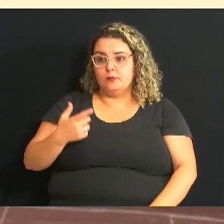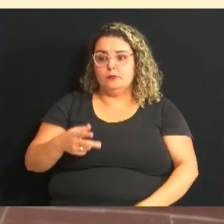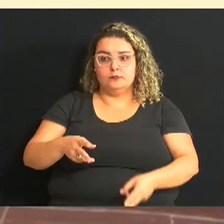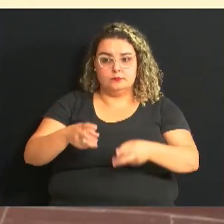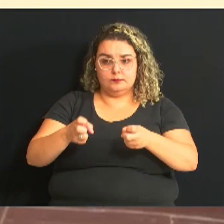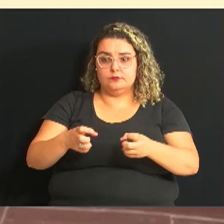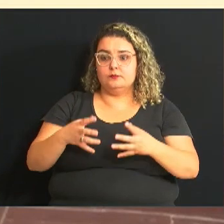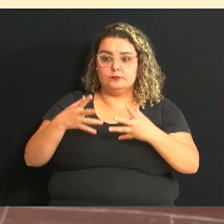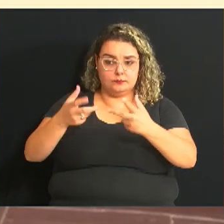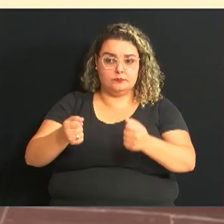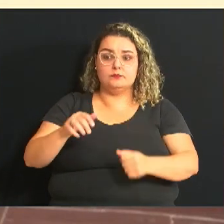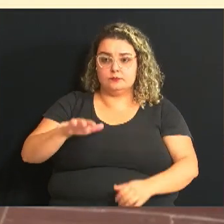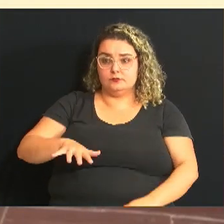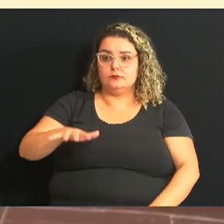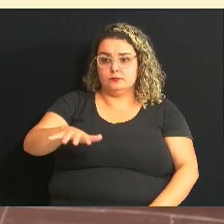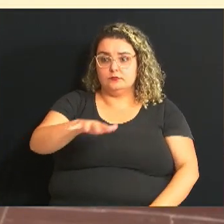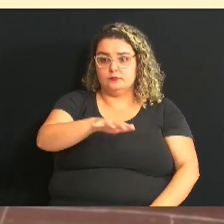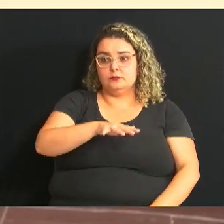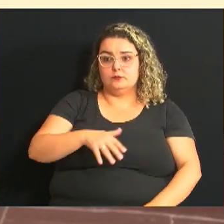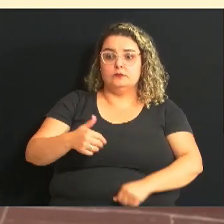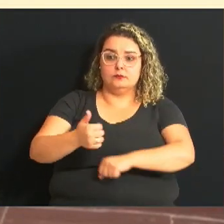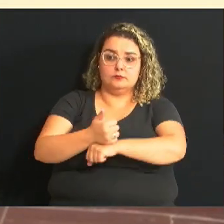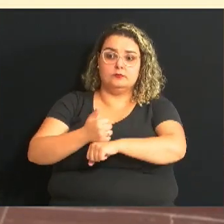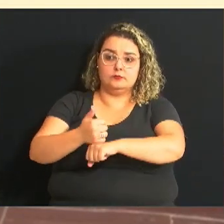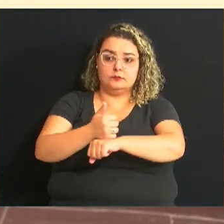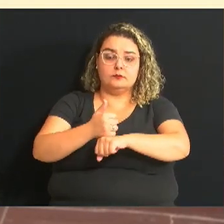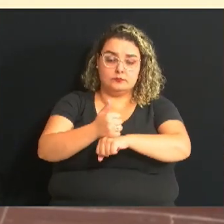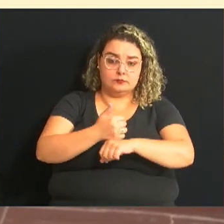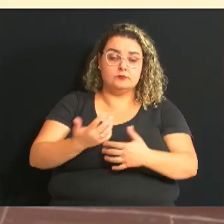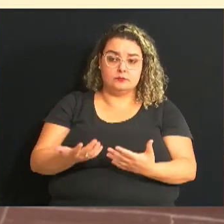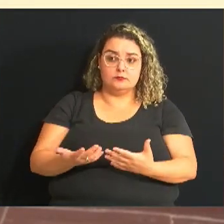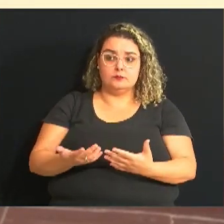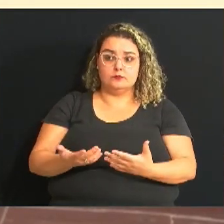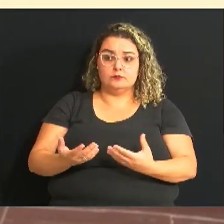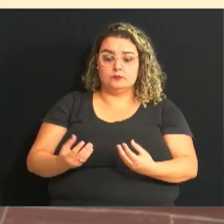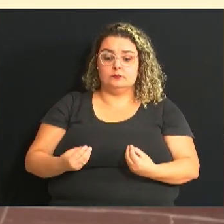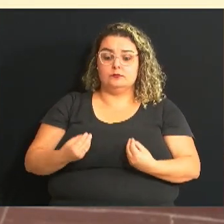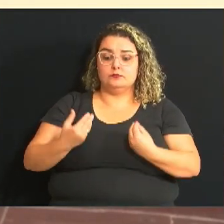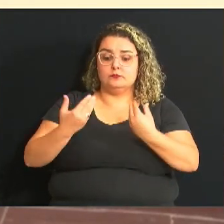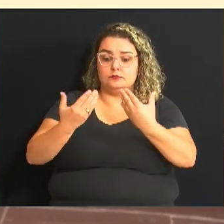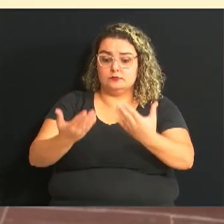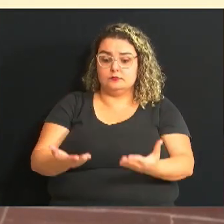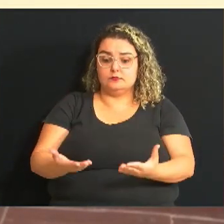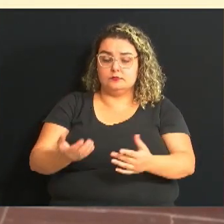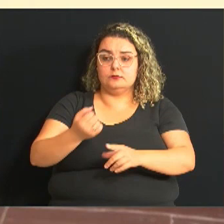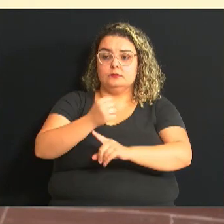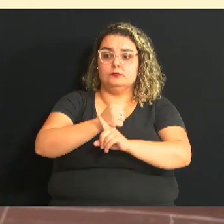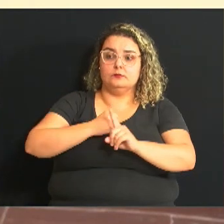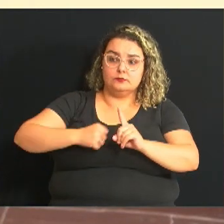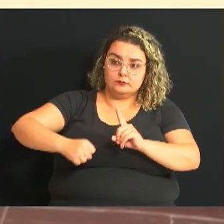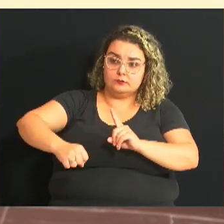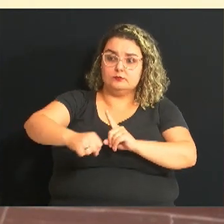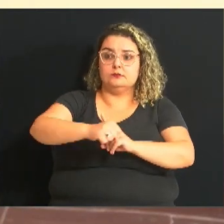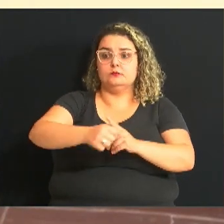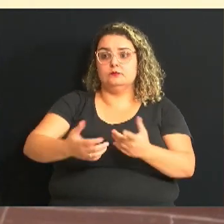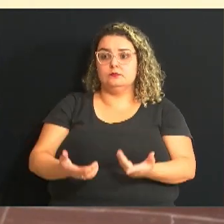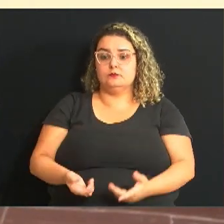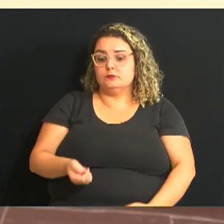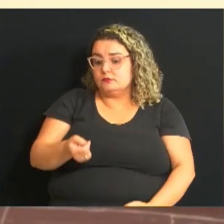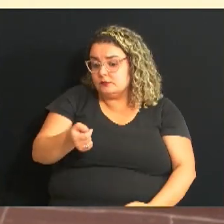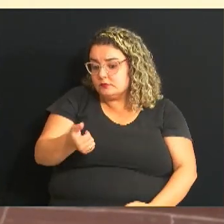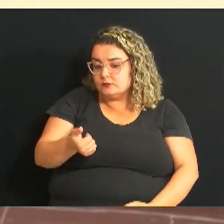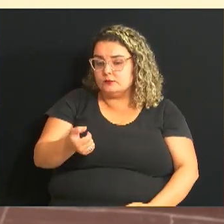em todas as profissões, devolver para a sociedade um pouco do que a